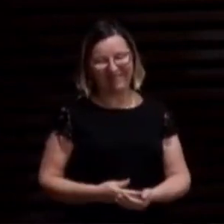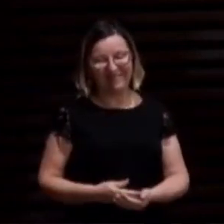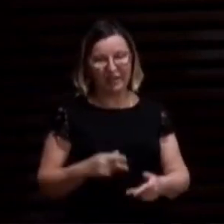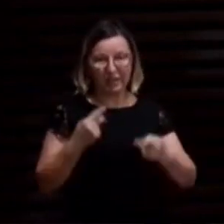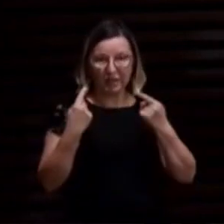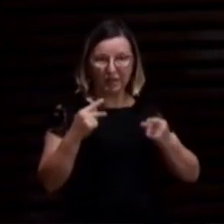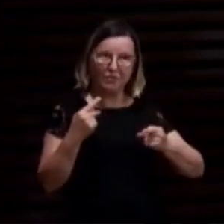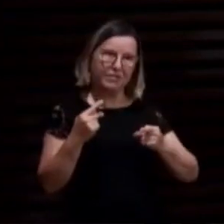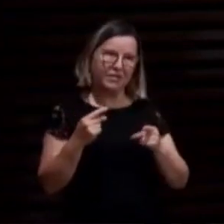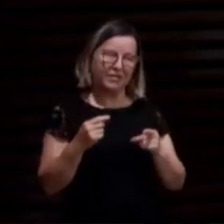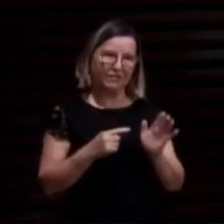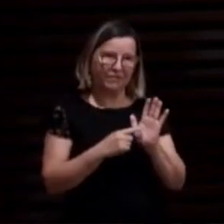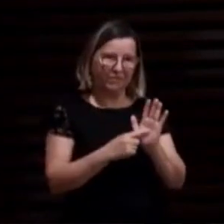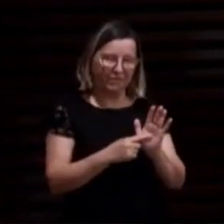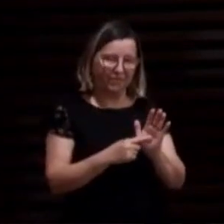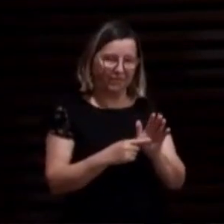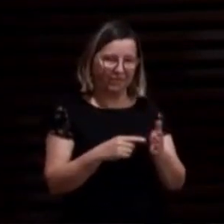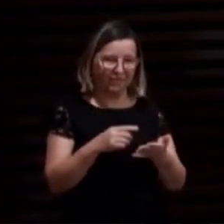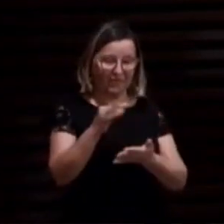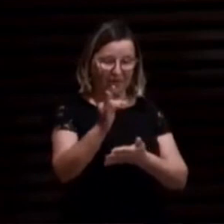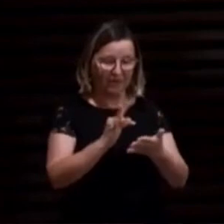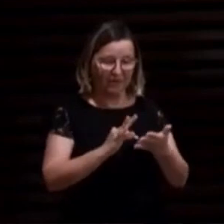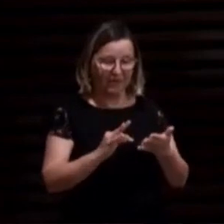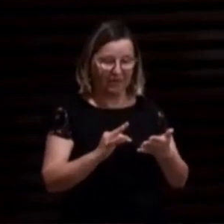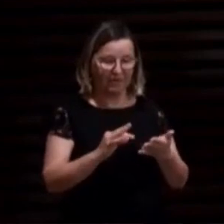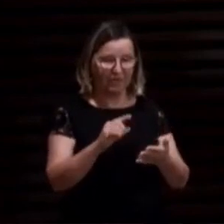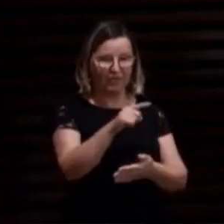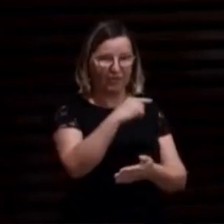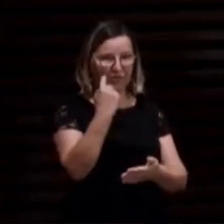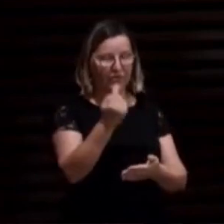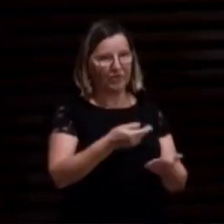pregação expositiva é o texto que nos leva.